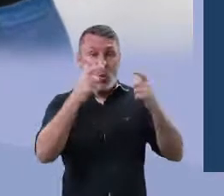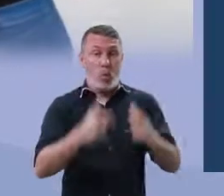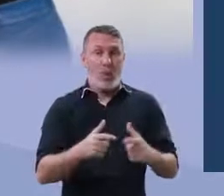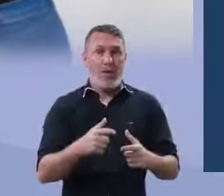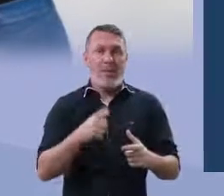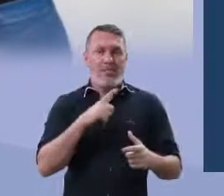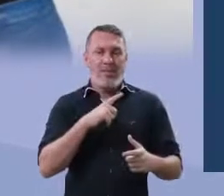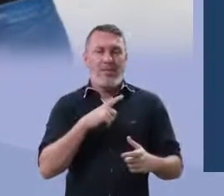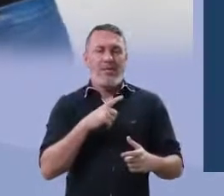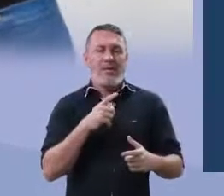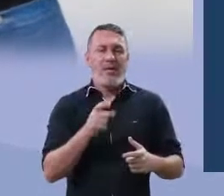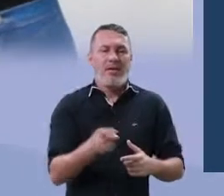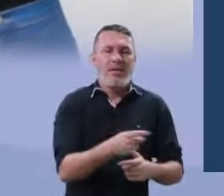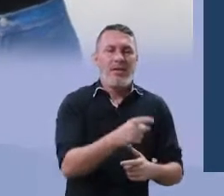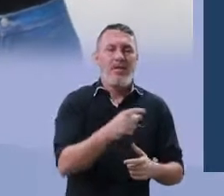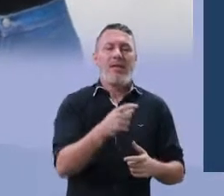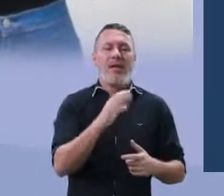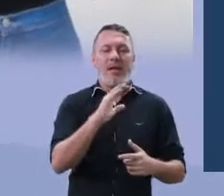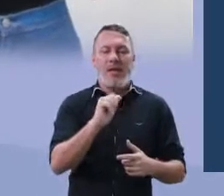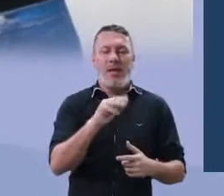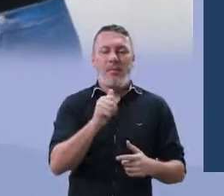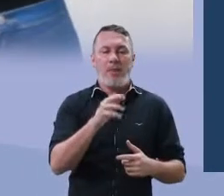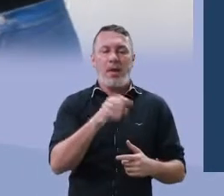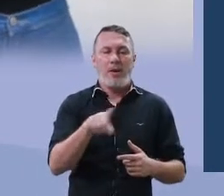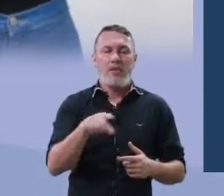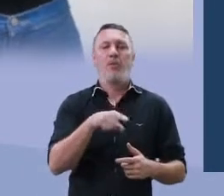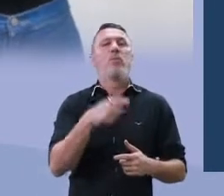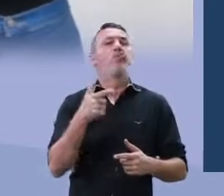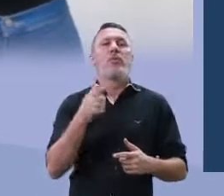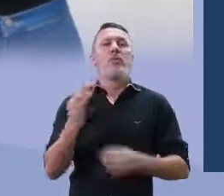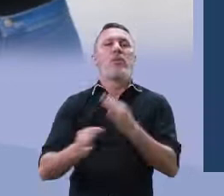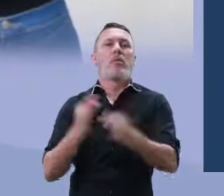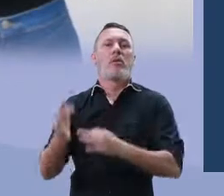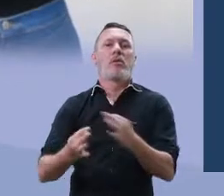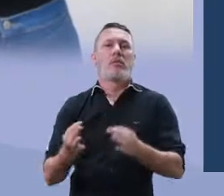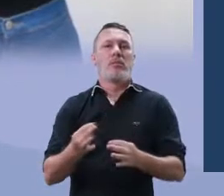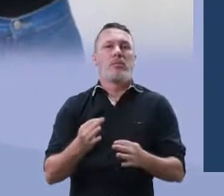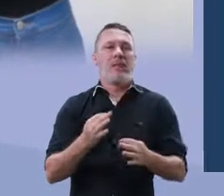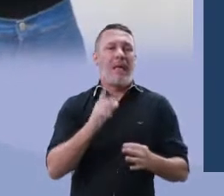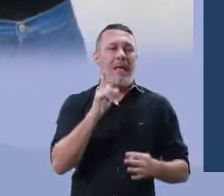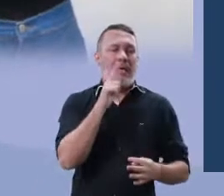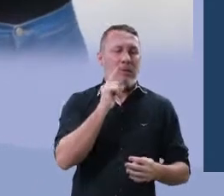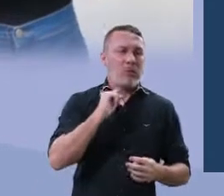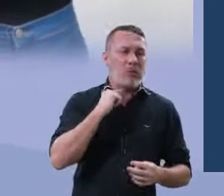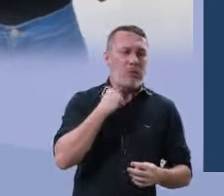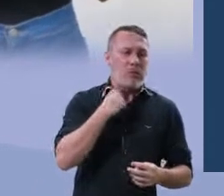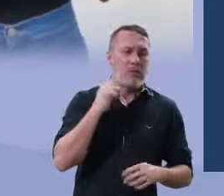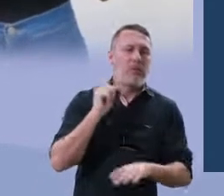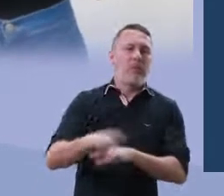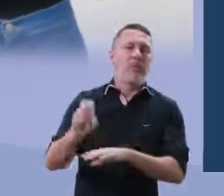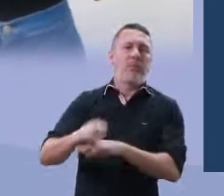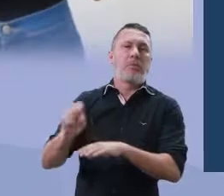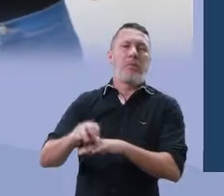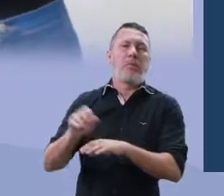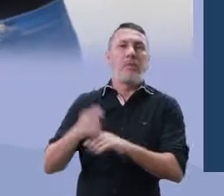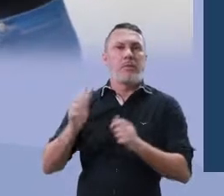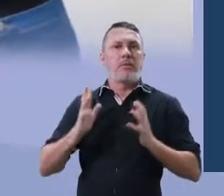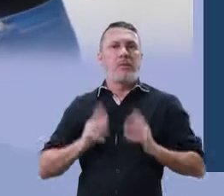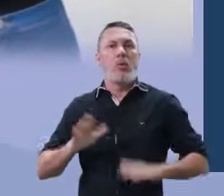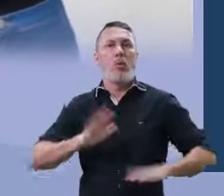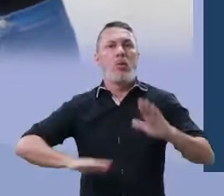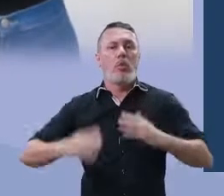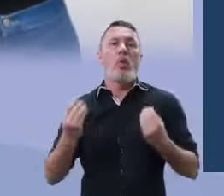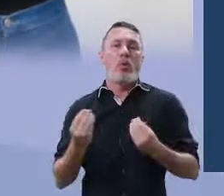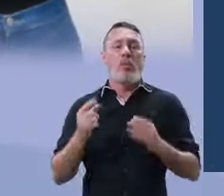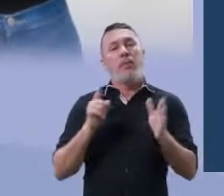que toda essa região não tinha tratamento dos efluentes que eram jogados ali. Então, isso aumentava muito a